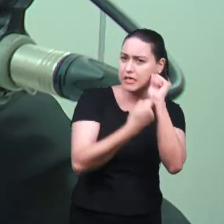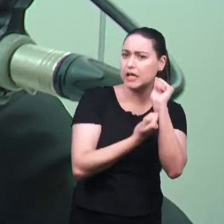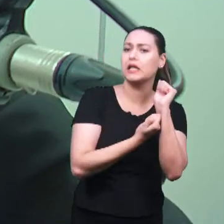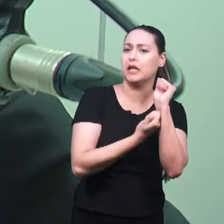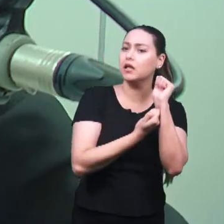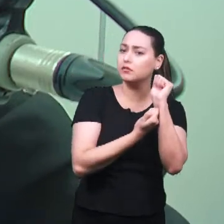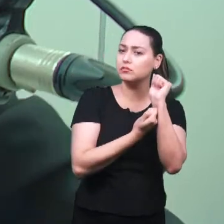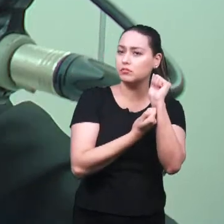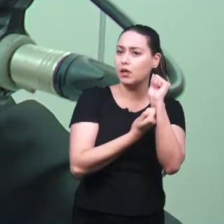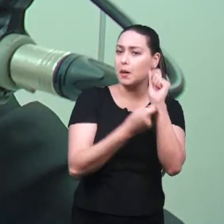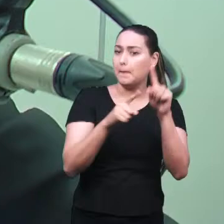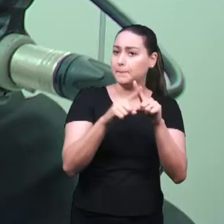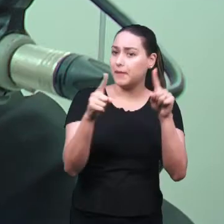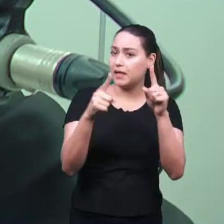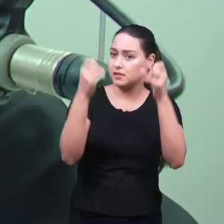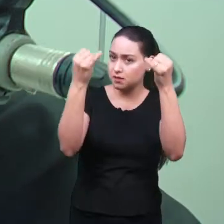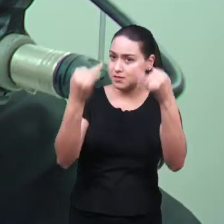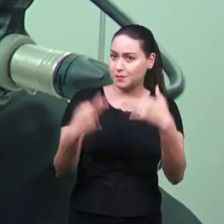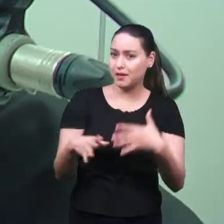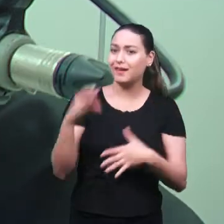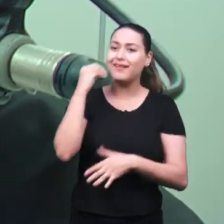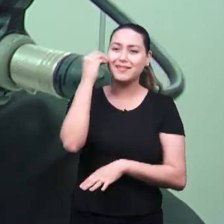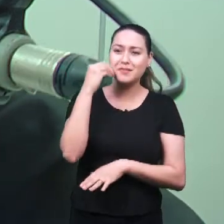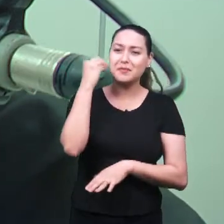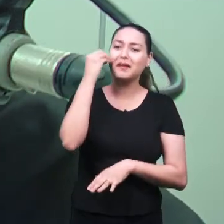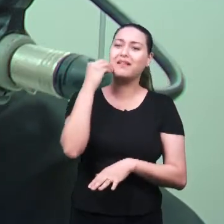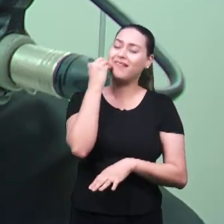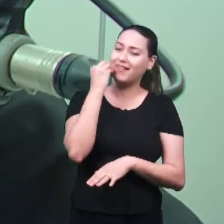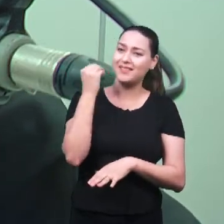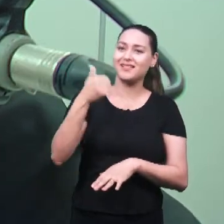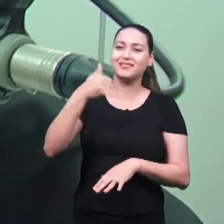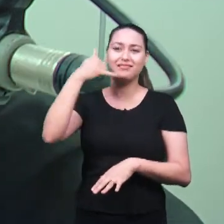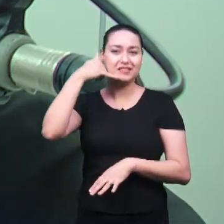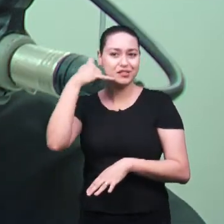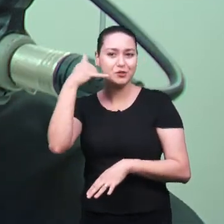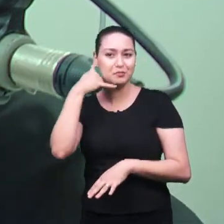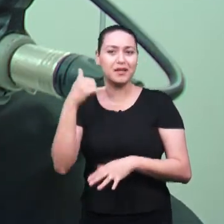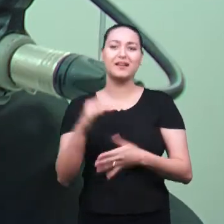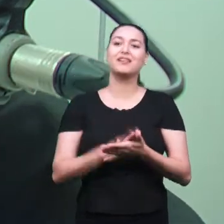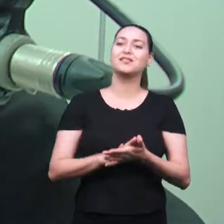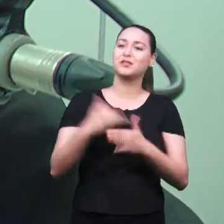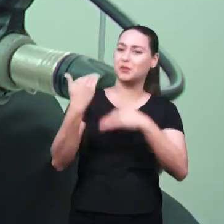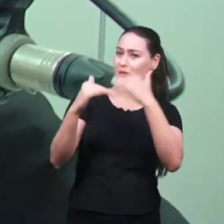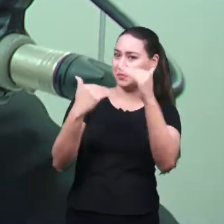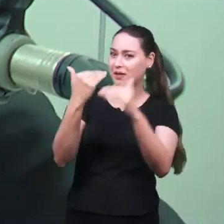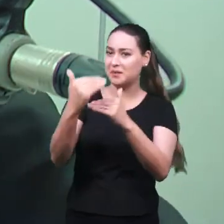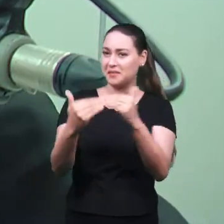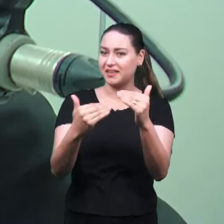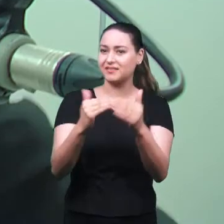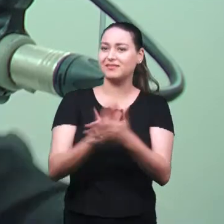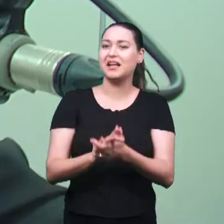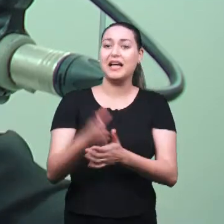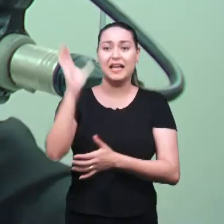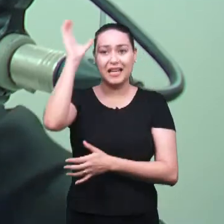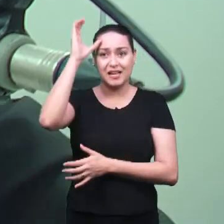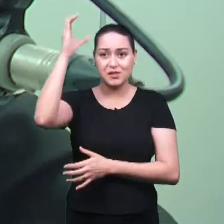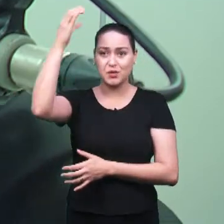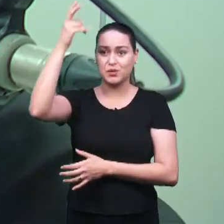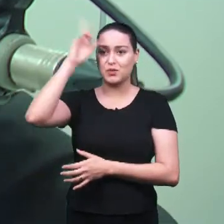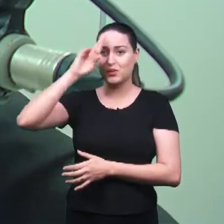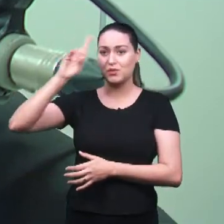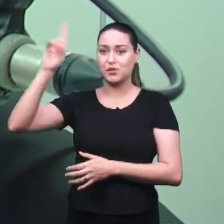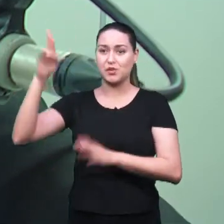a pessoa, mas os pastores contando o atendimento, o acompanhamento e as soluções que o Senhor tem